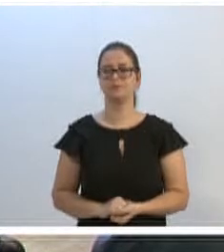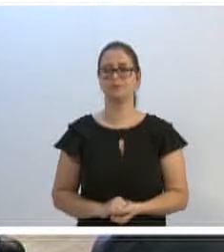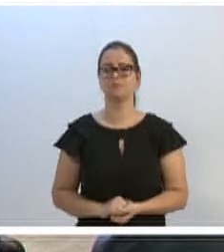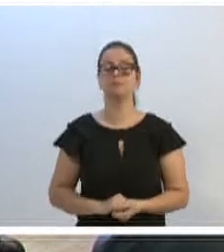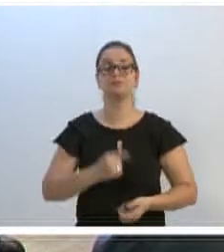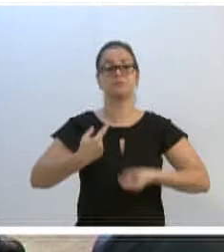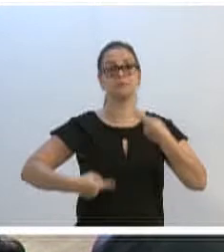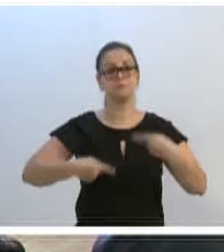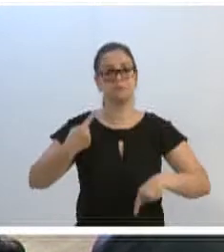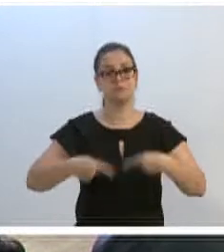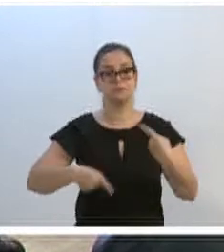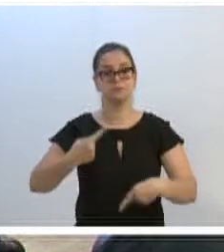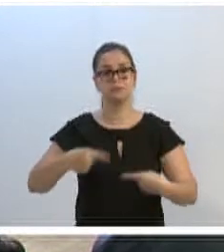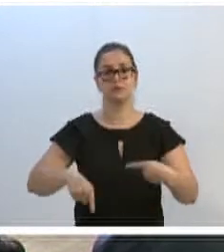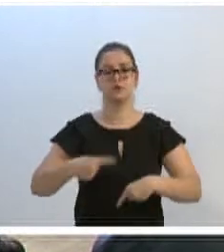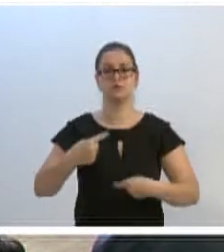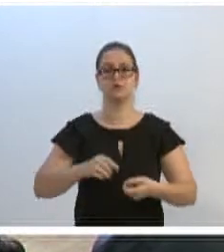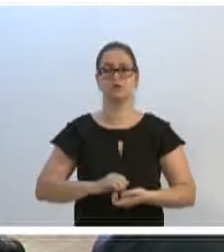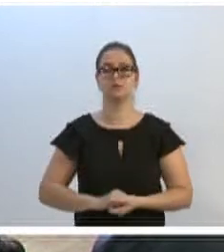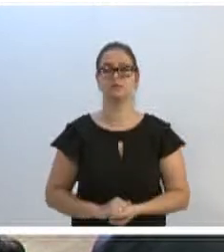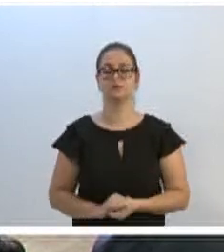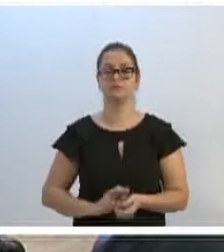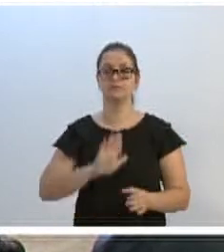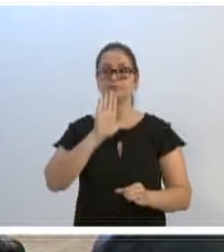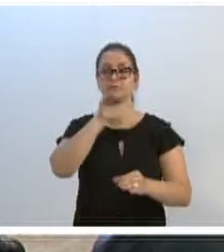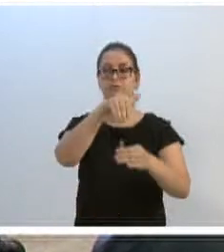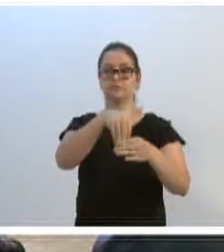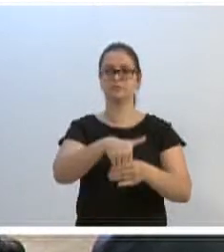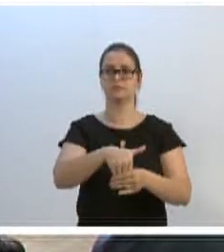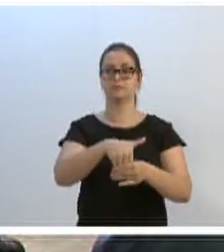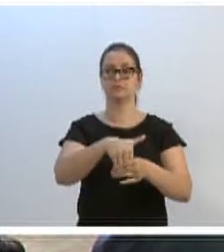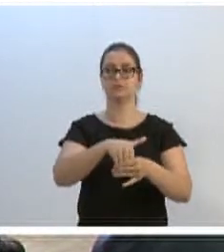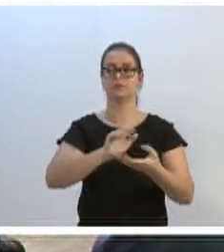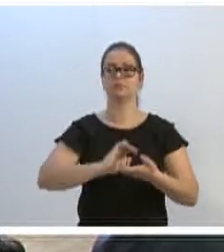Em discussão. Em votação.